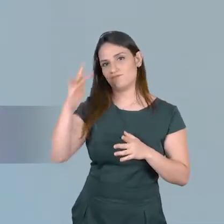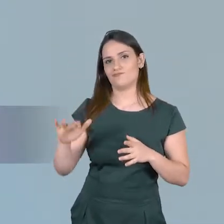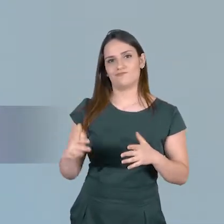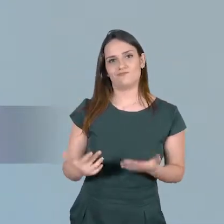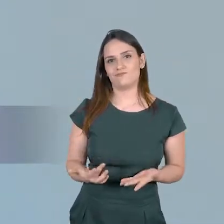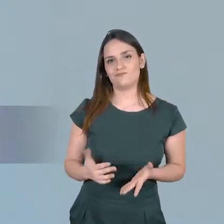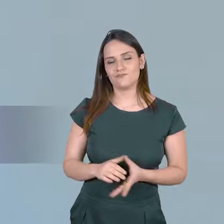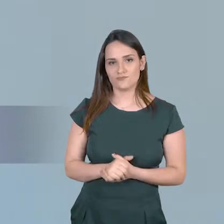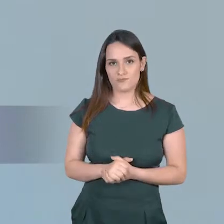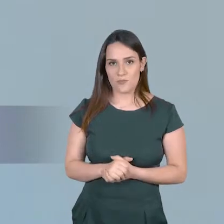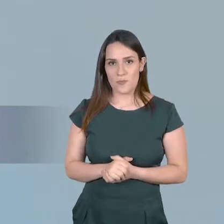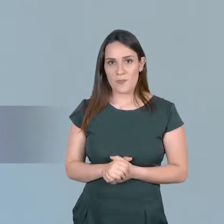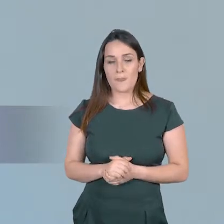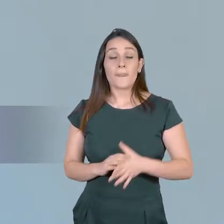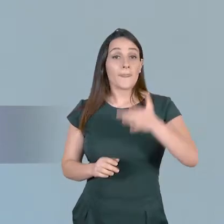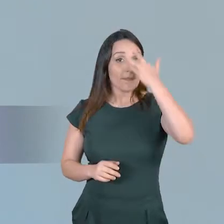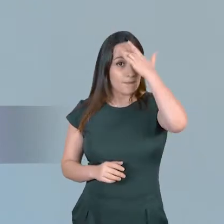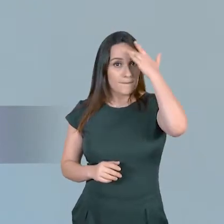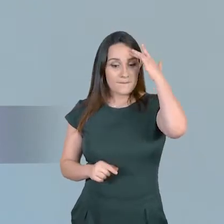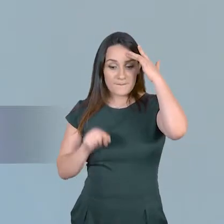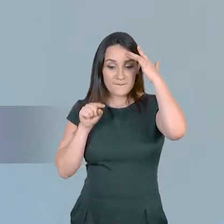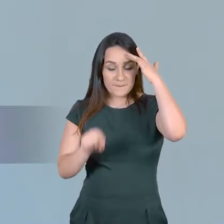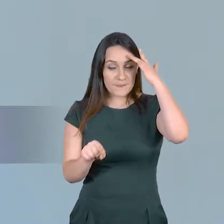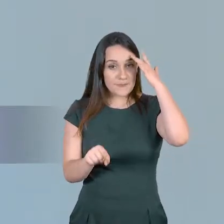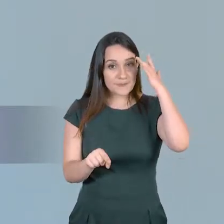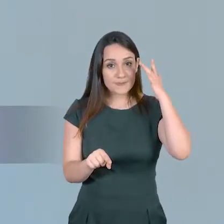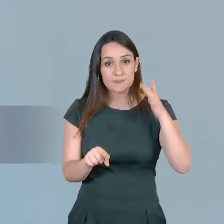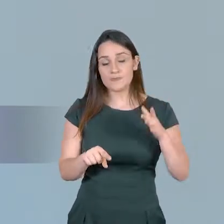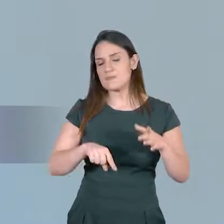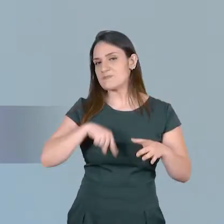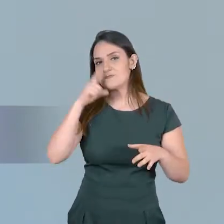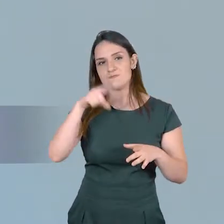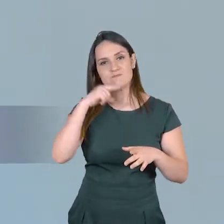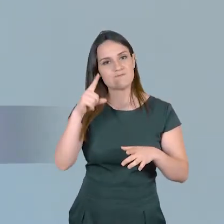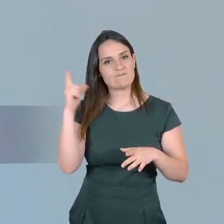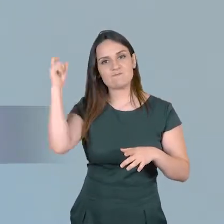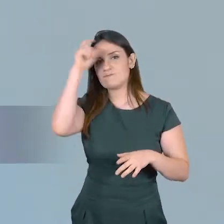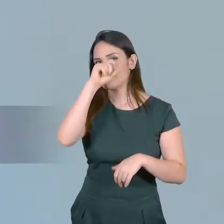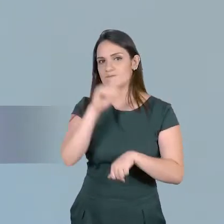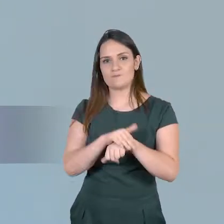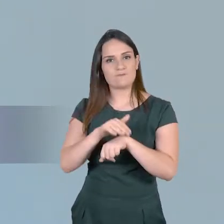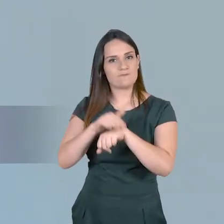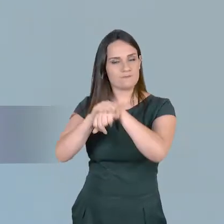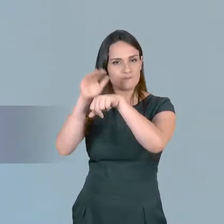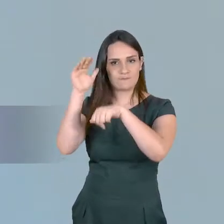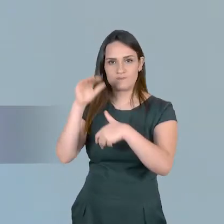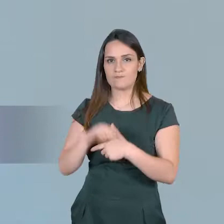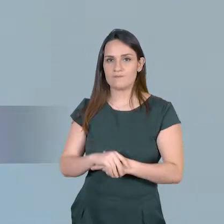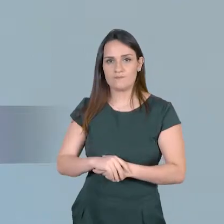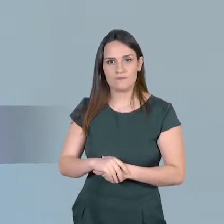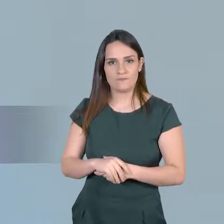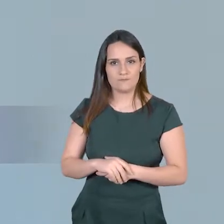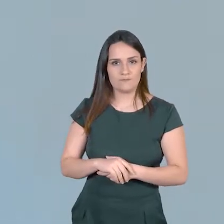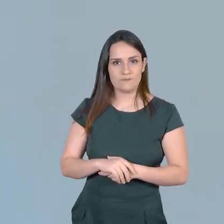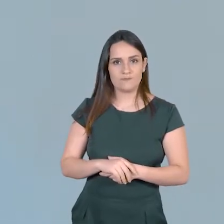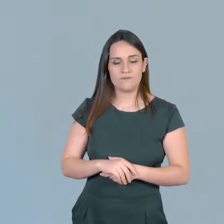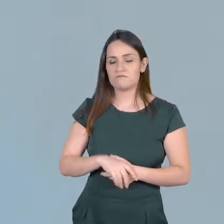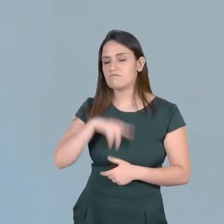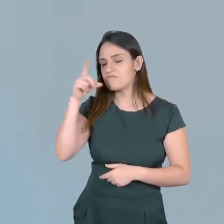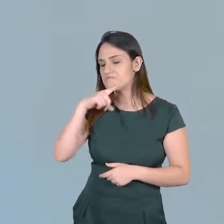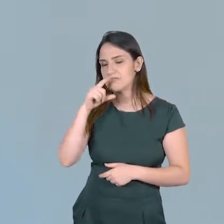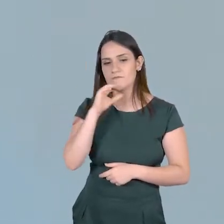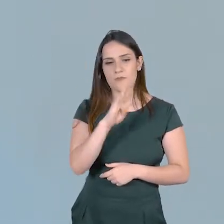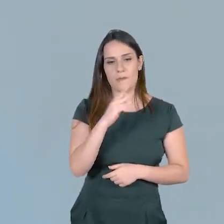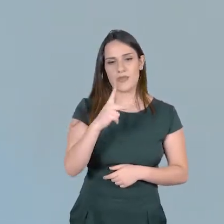Essas pessoas fatalmente terão uma dificuldade muito grande de conseguirem um BPC. Então, ou